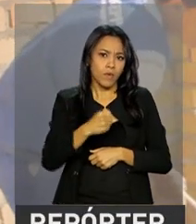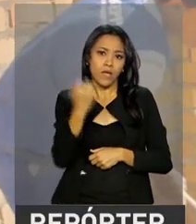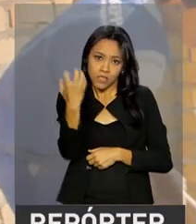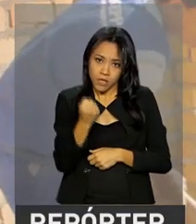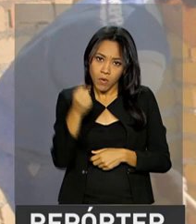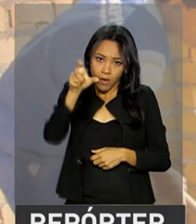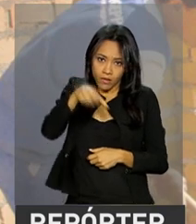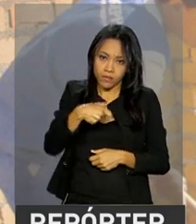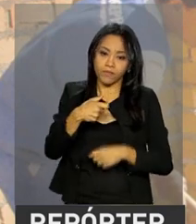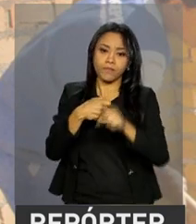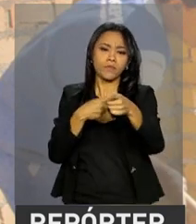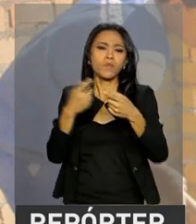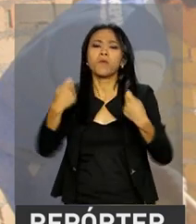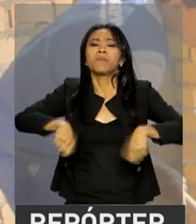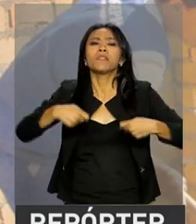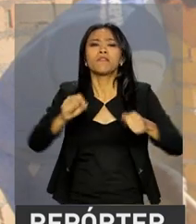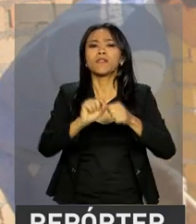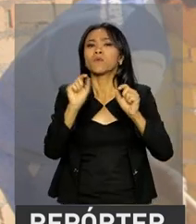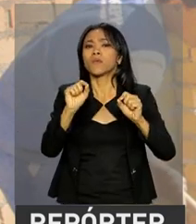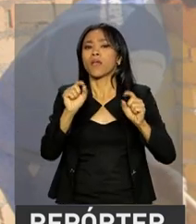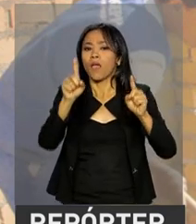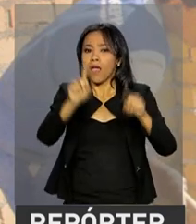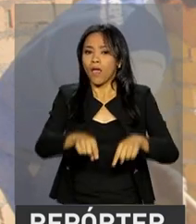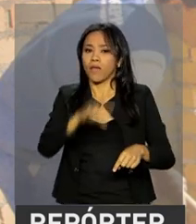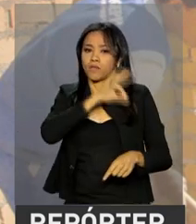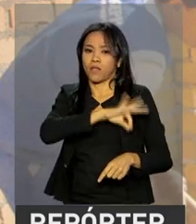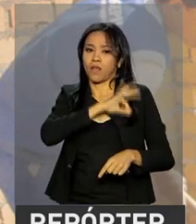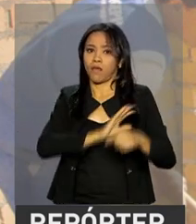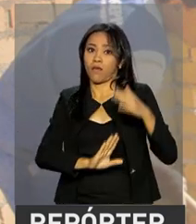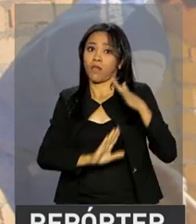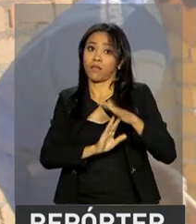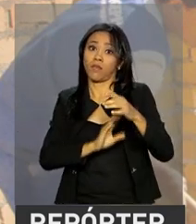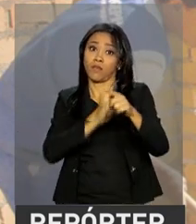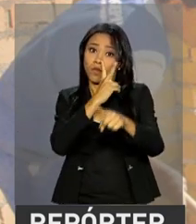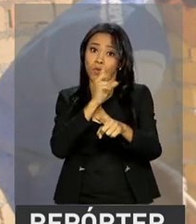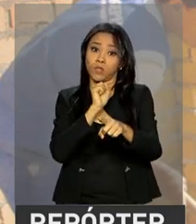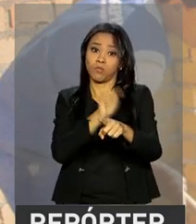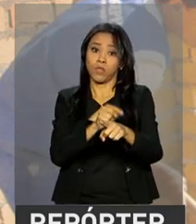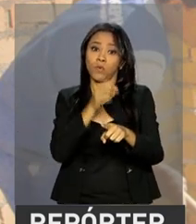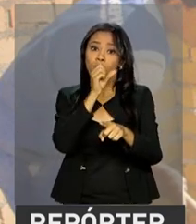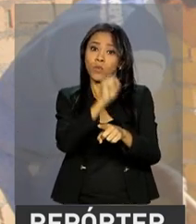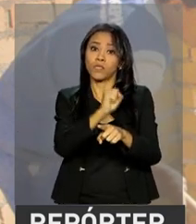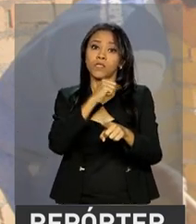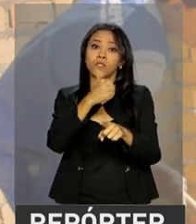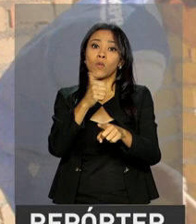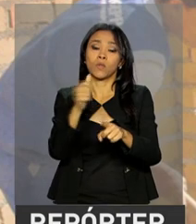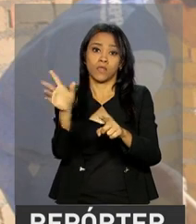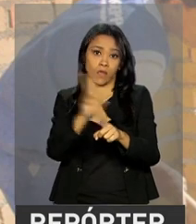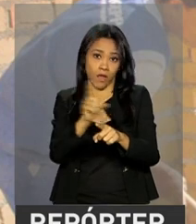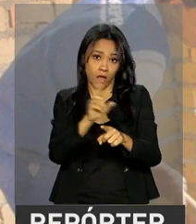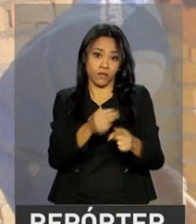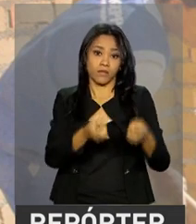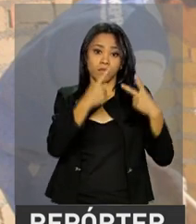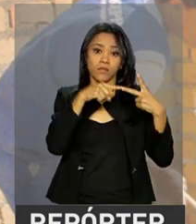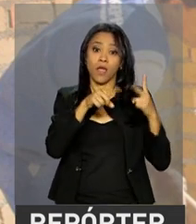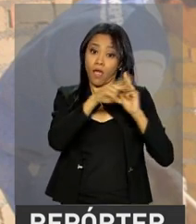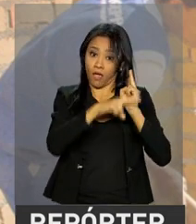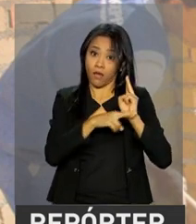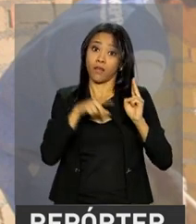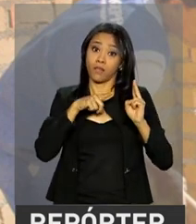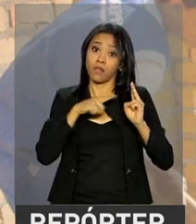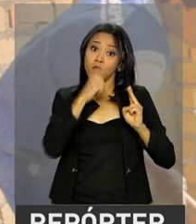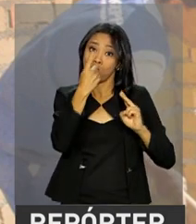do programa, as famílias precisam ter renda bruta mensal de até R$ 2.811, possuir apenas um